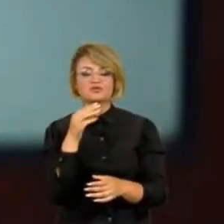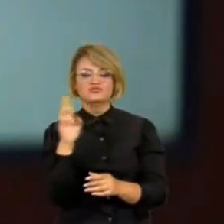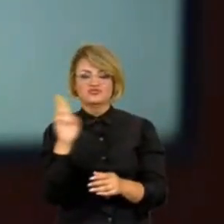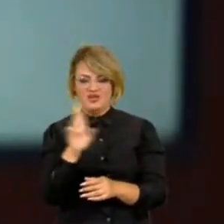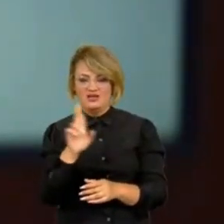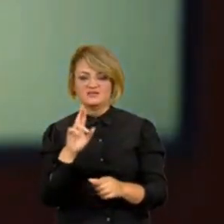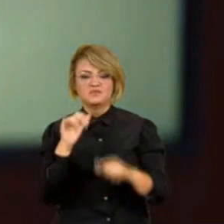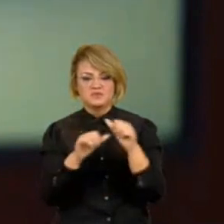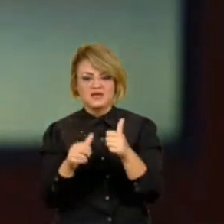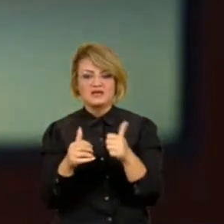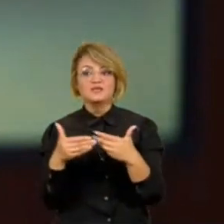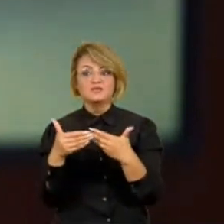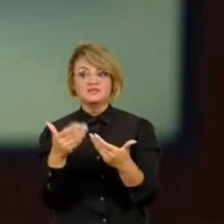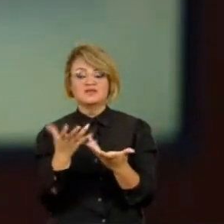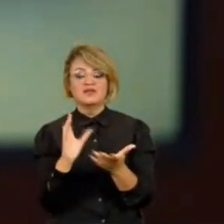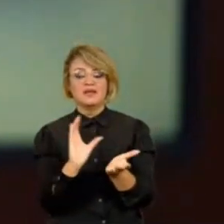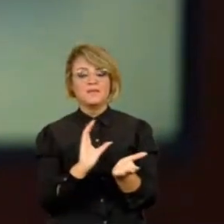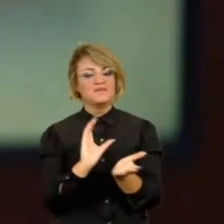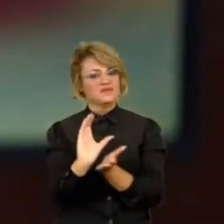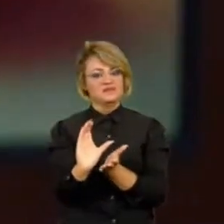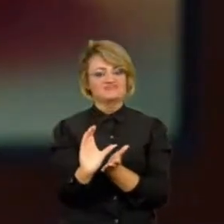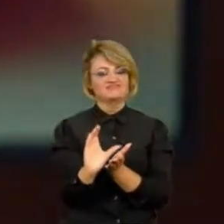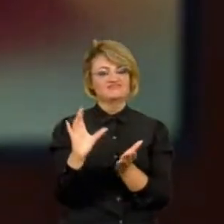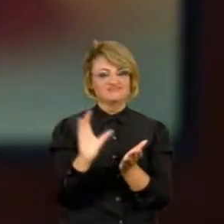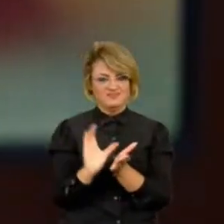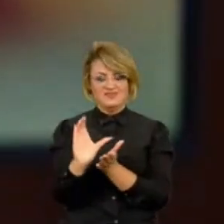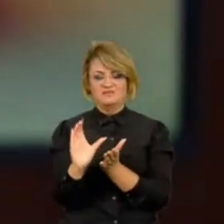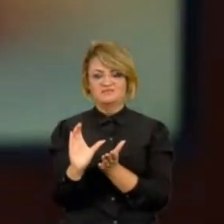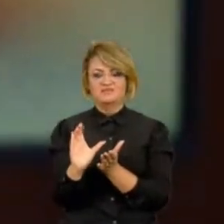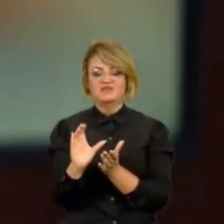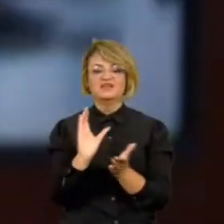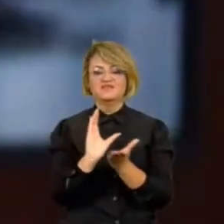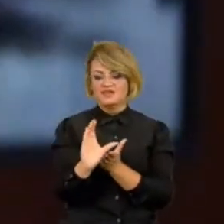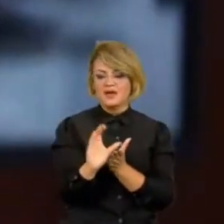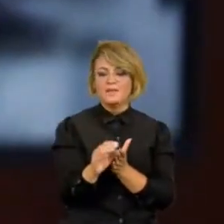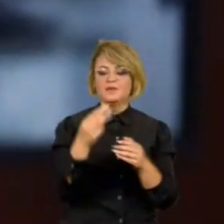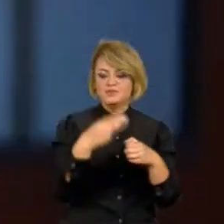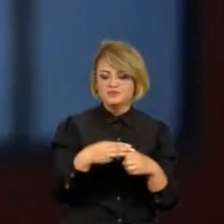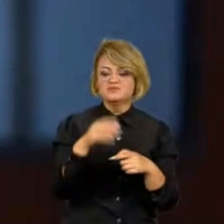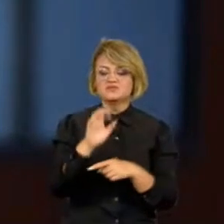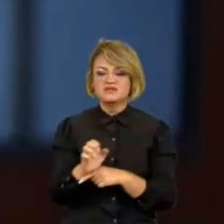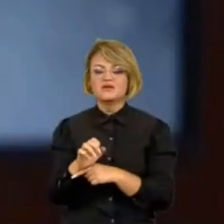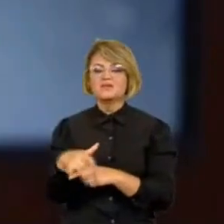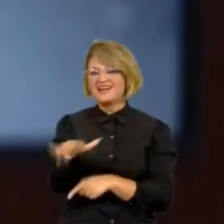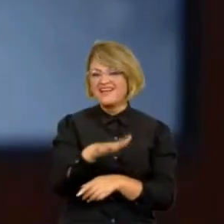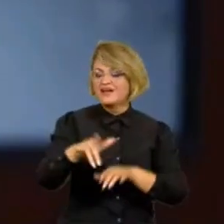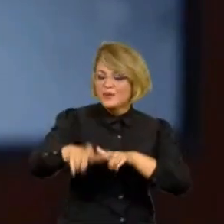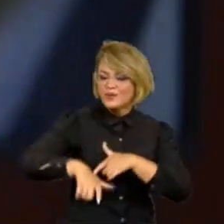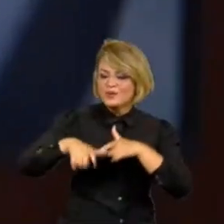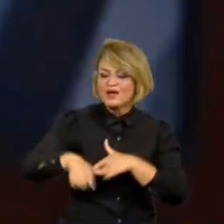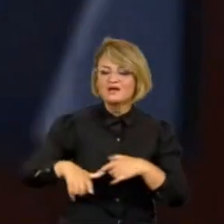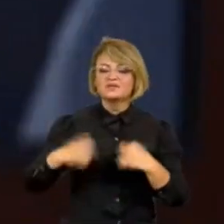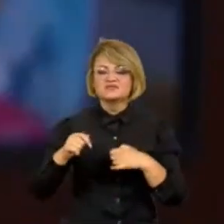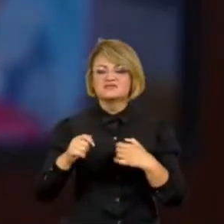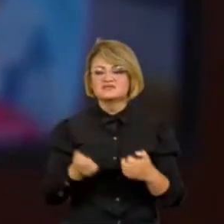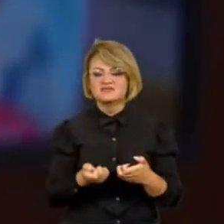para municípios, estados, para exatamente levar aquela área rural que precisa levar o transporte escolar, do ônibus escolar. E quantas crianças